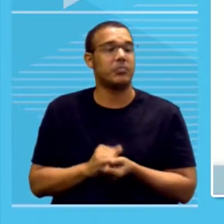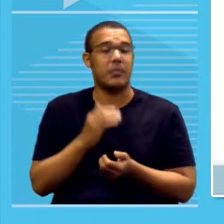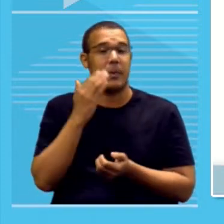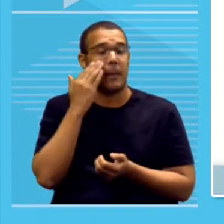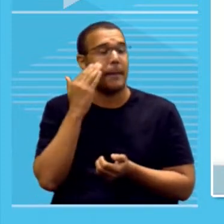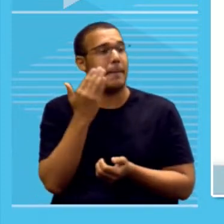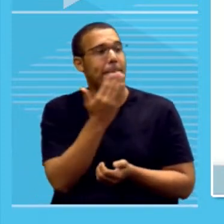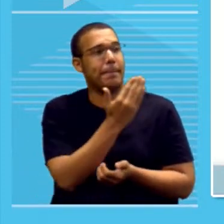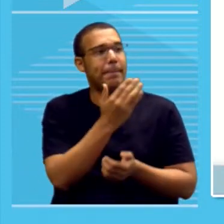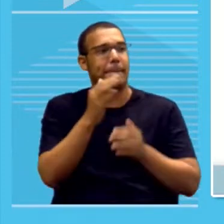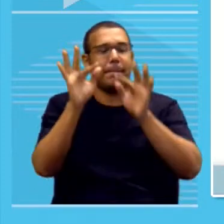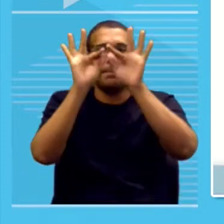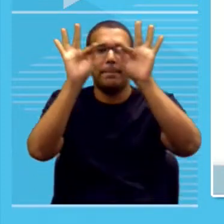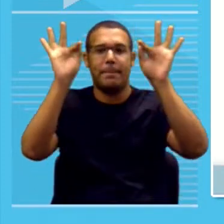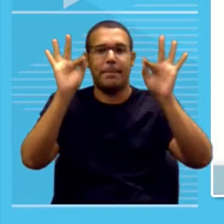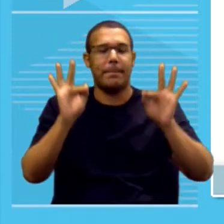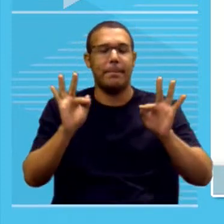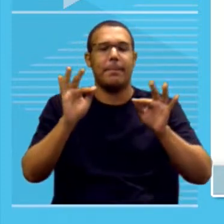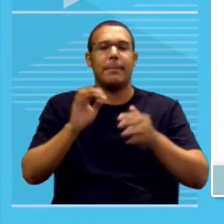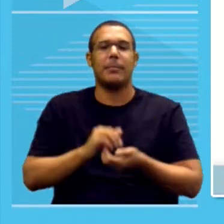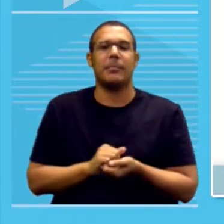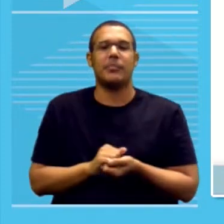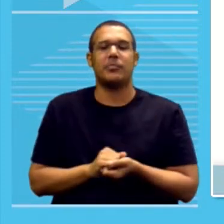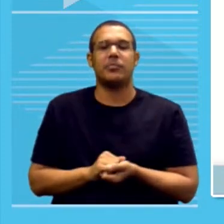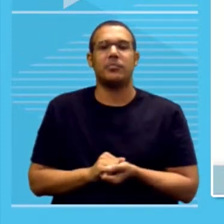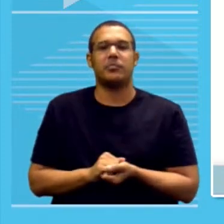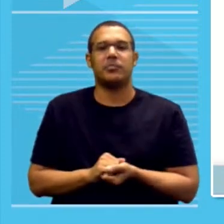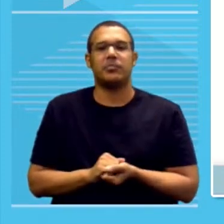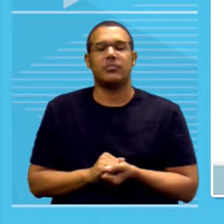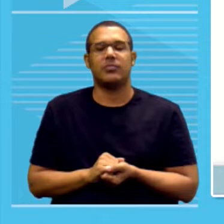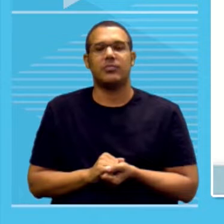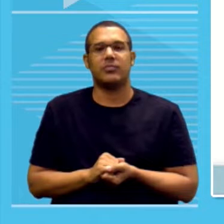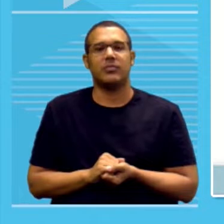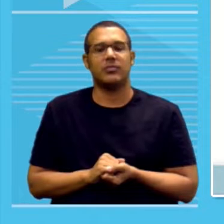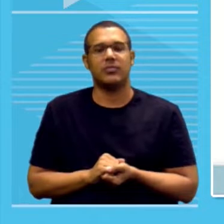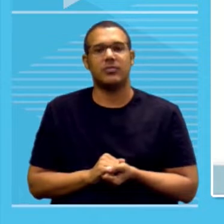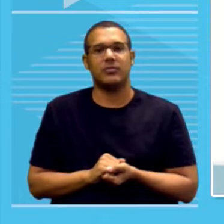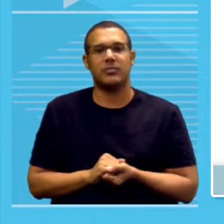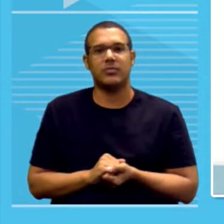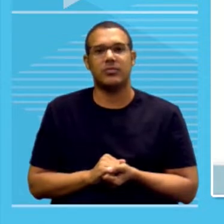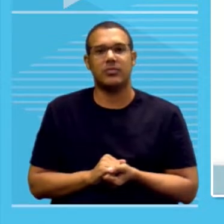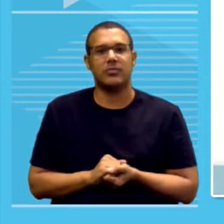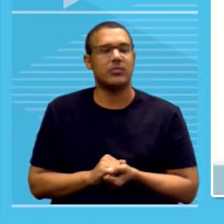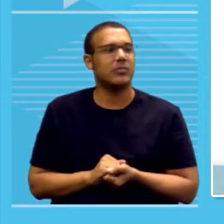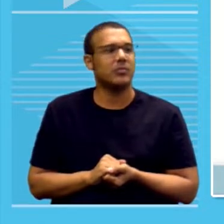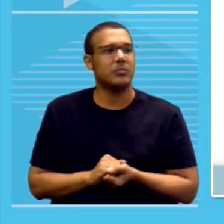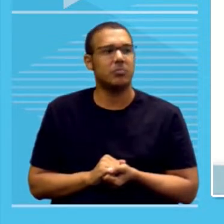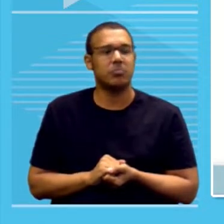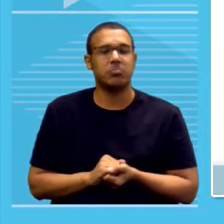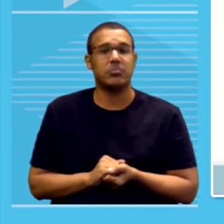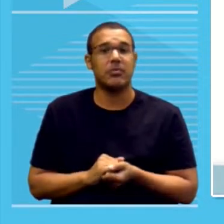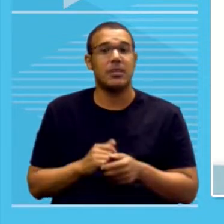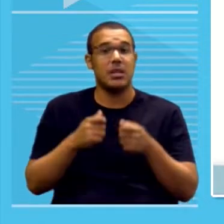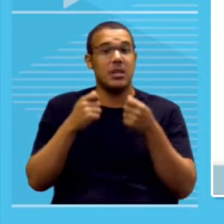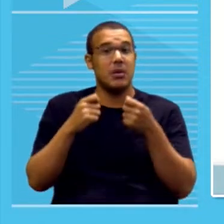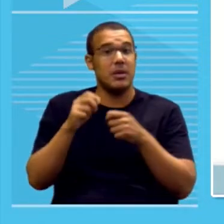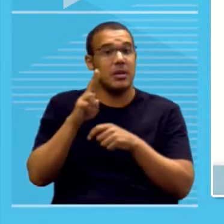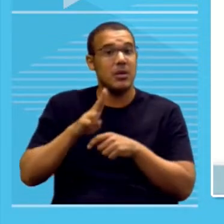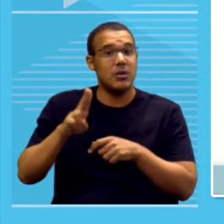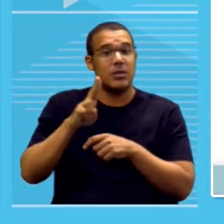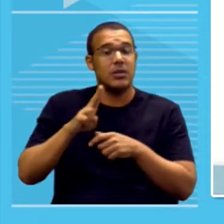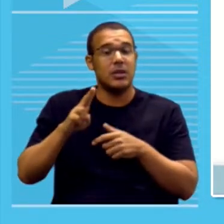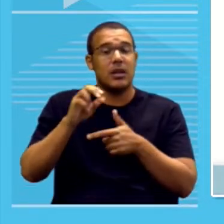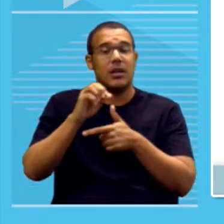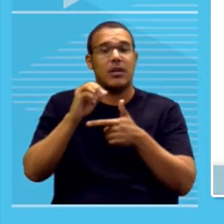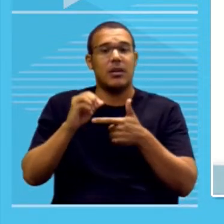apresentei vocês recordam ainda da Fórmula não com aquela fórmula não se faz necessária a construção do plano cartesiano